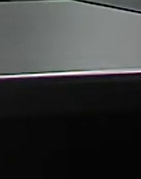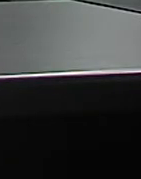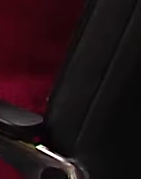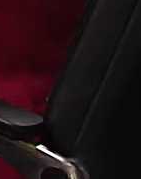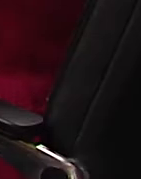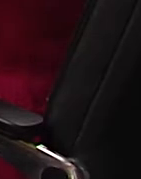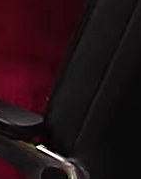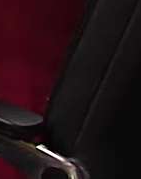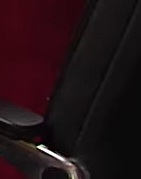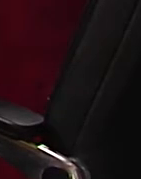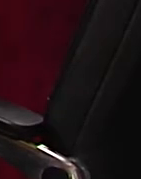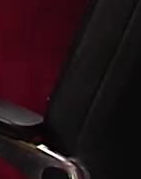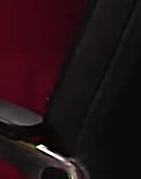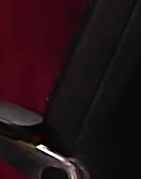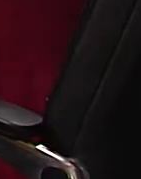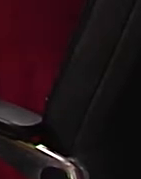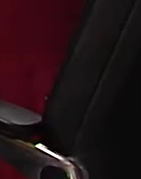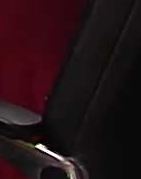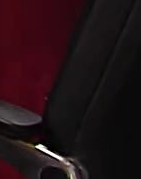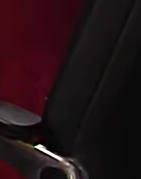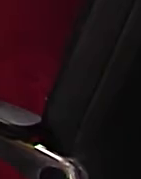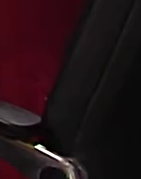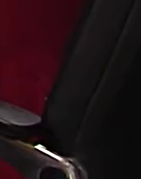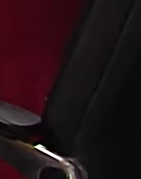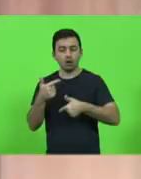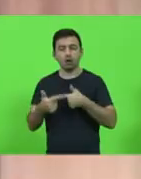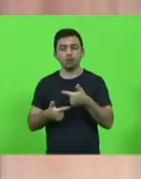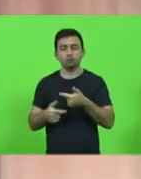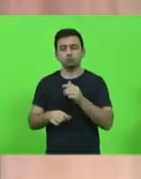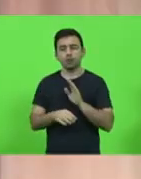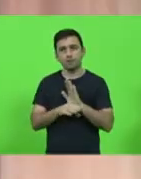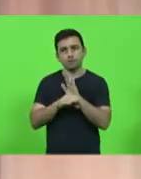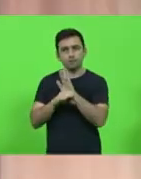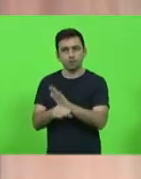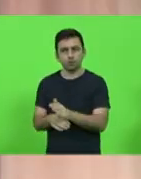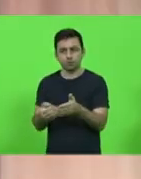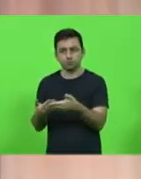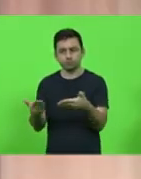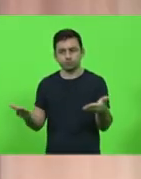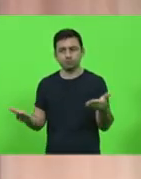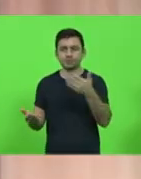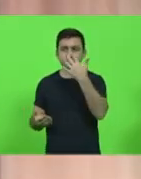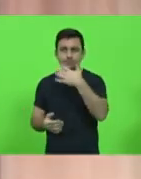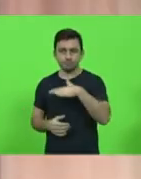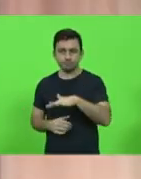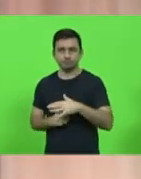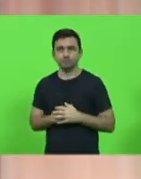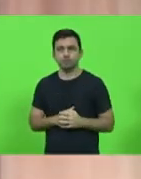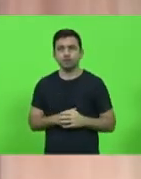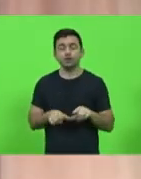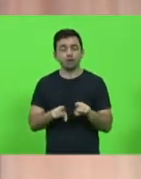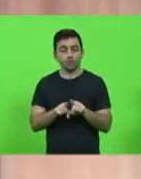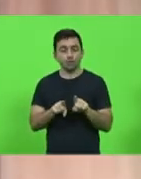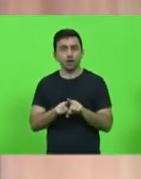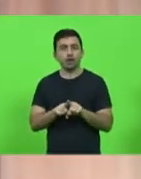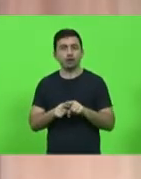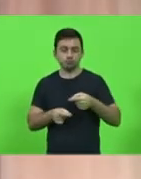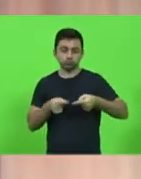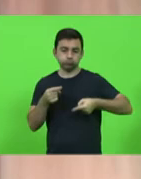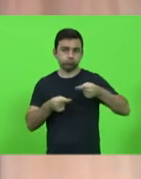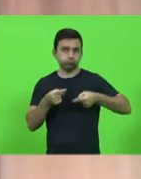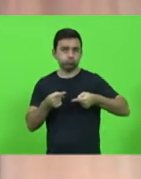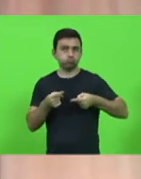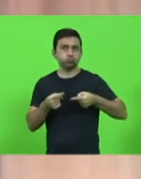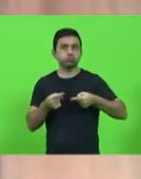das crianças e adolescentes têm avançado E também o que precisa ser melhorado a gente também procura desenvolver políticas